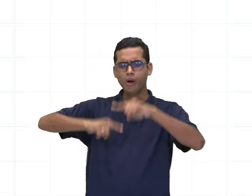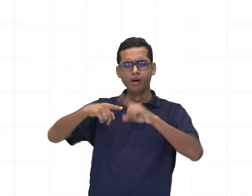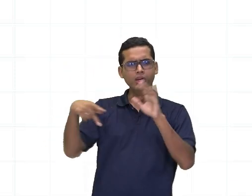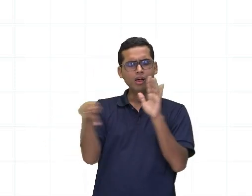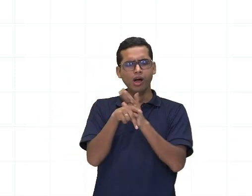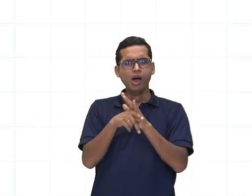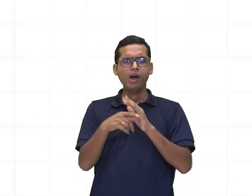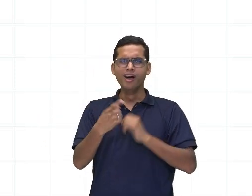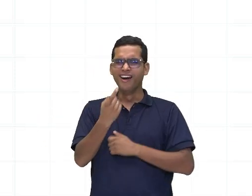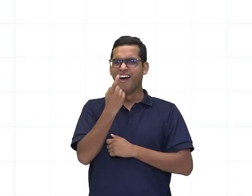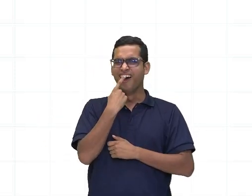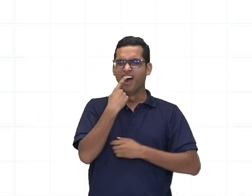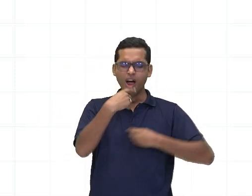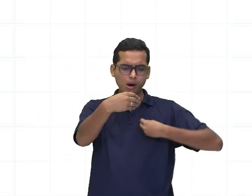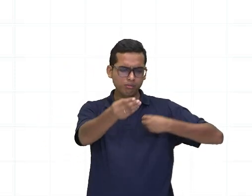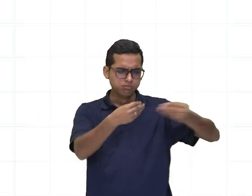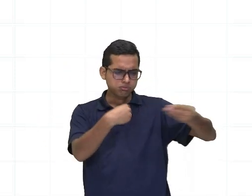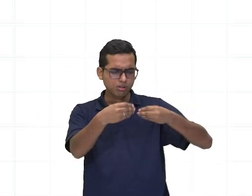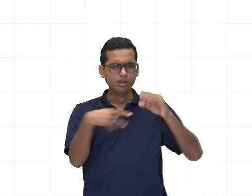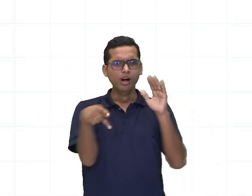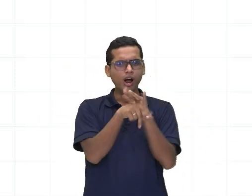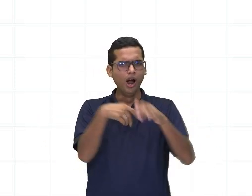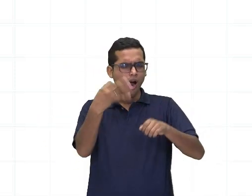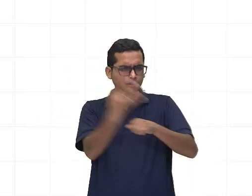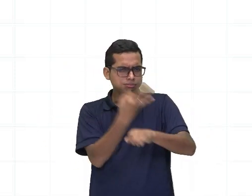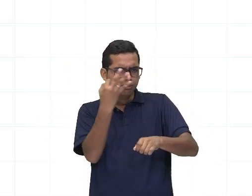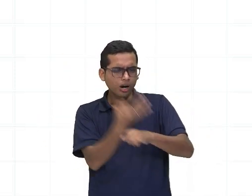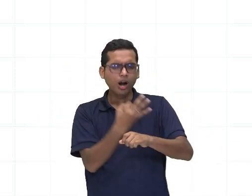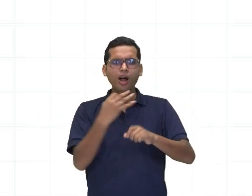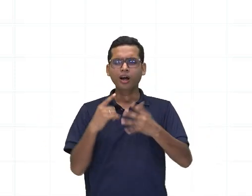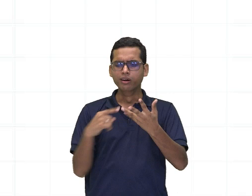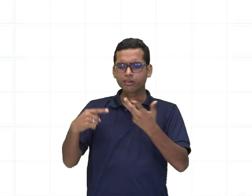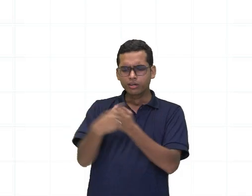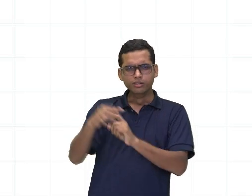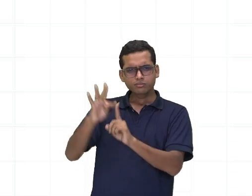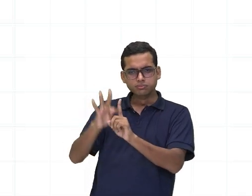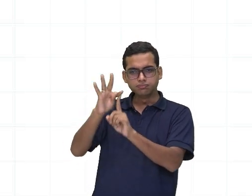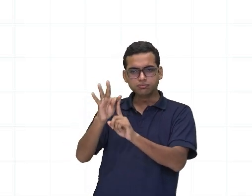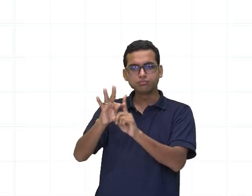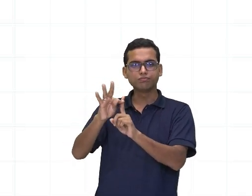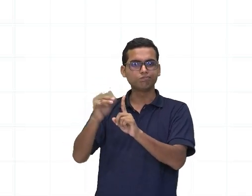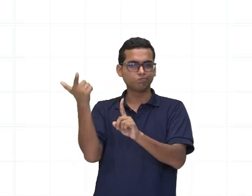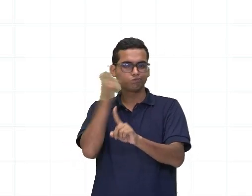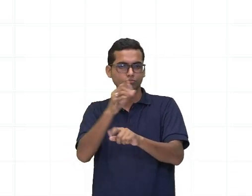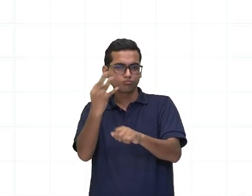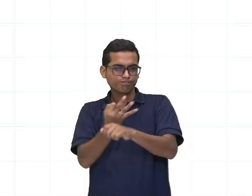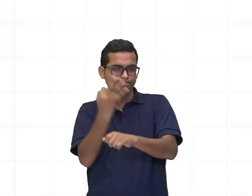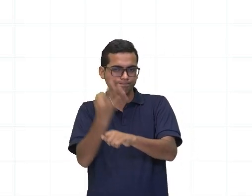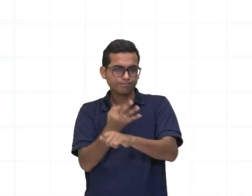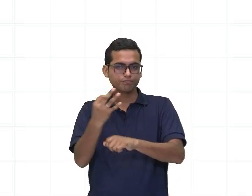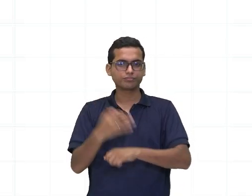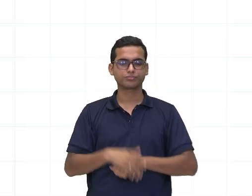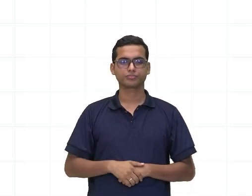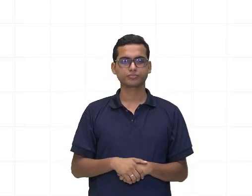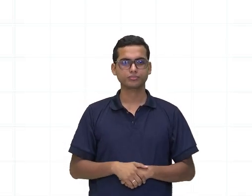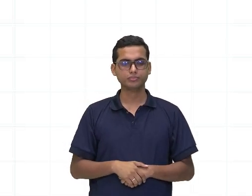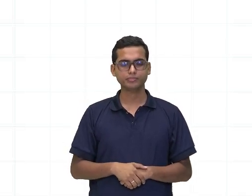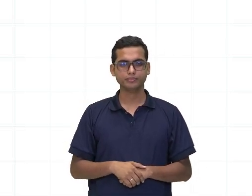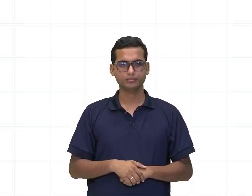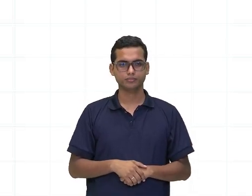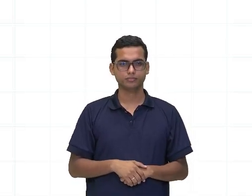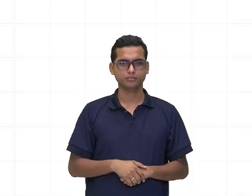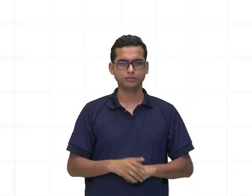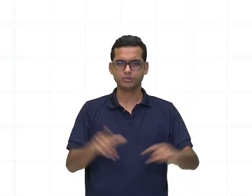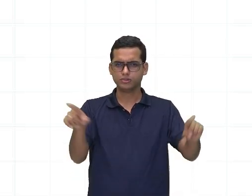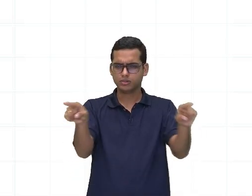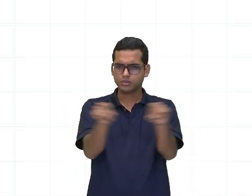plásticos, eles são resistentes a variações de temperaturas. E a composição, né, o